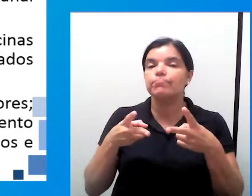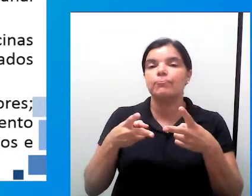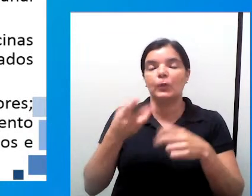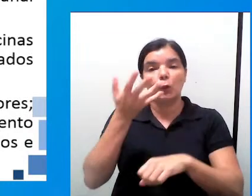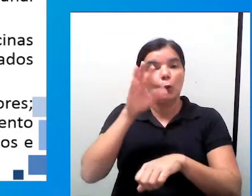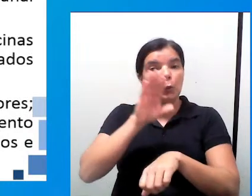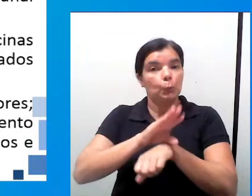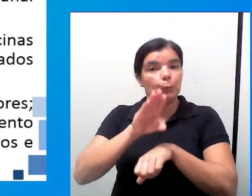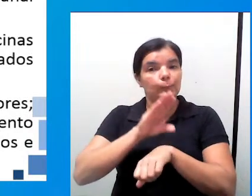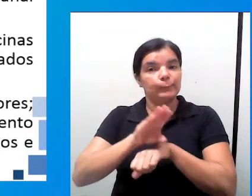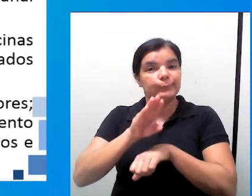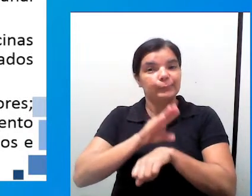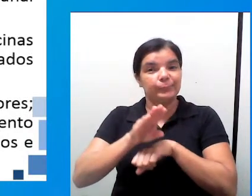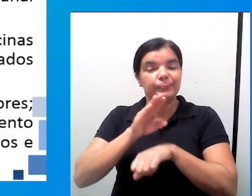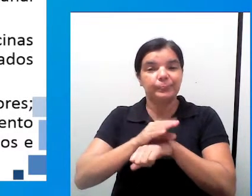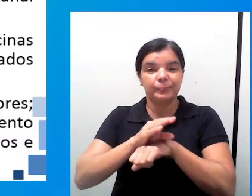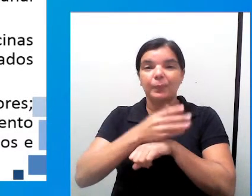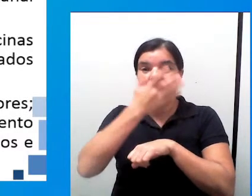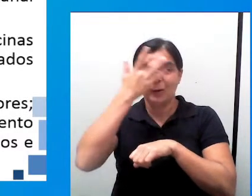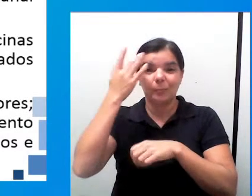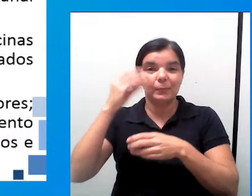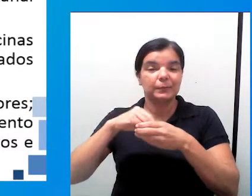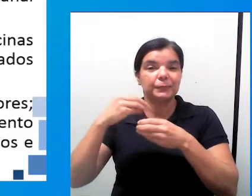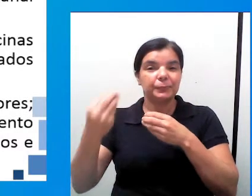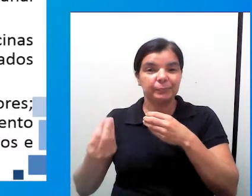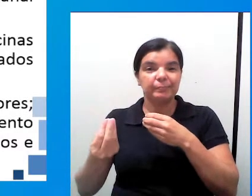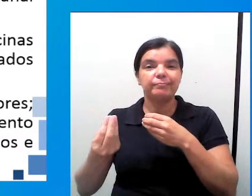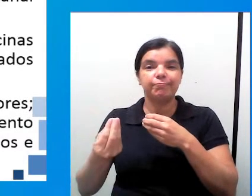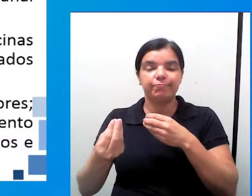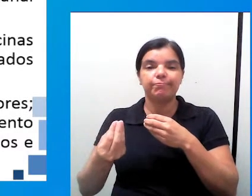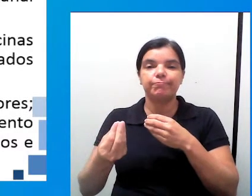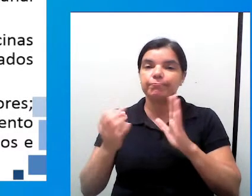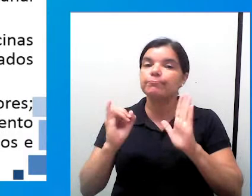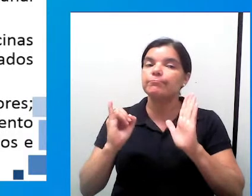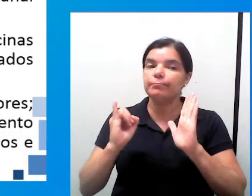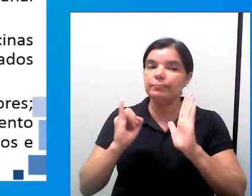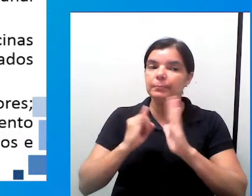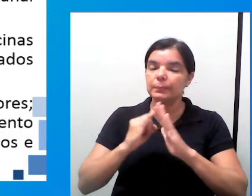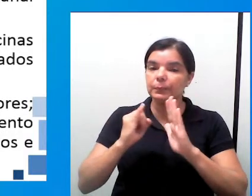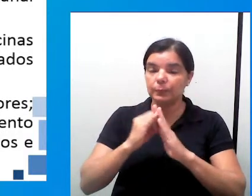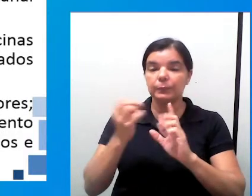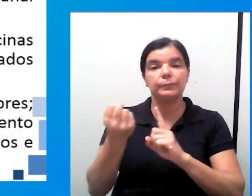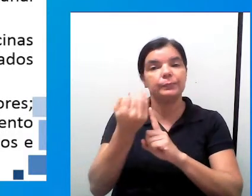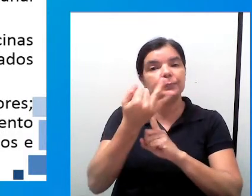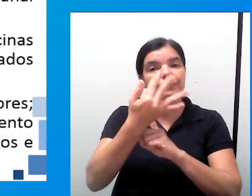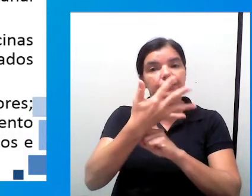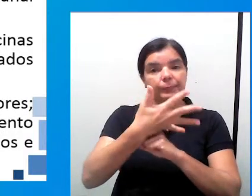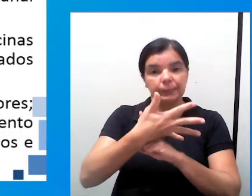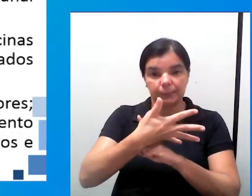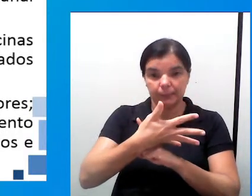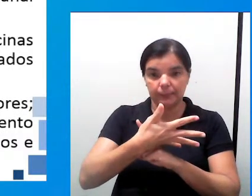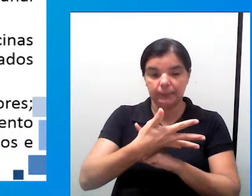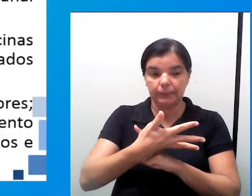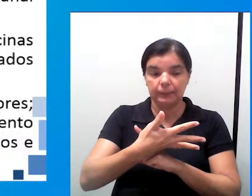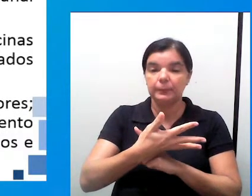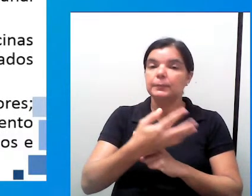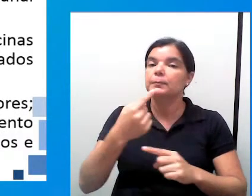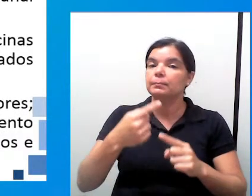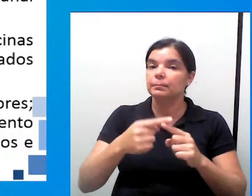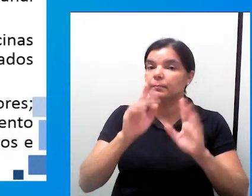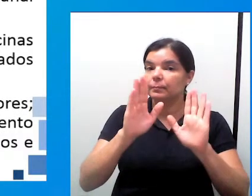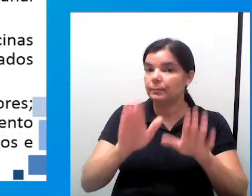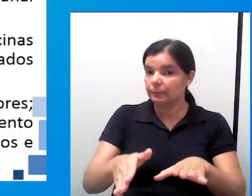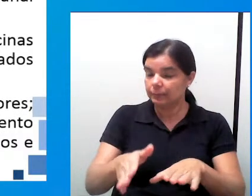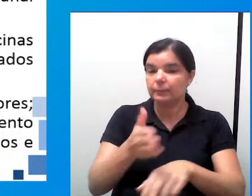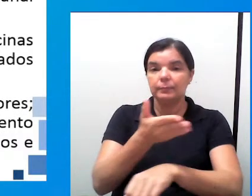gente externaliza, né? Potencializa a extensão através desse evento, porque se eles já fizeram atividade de